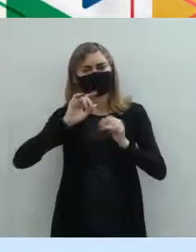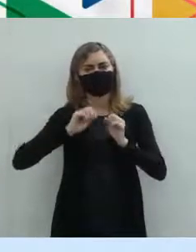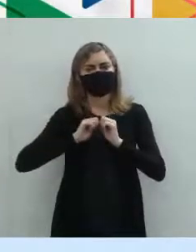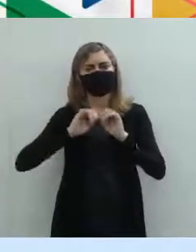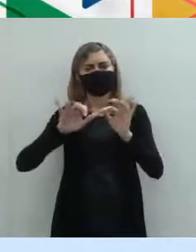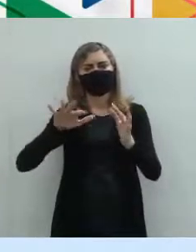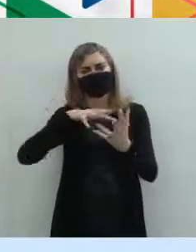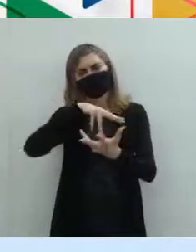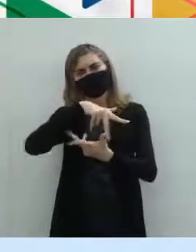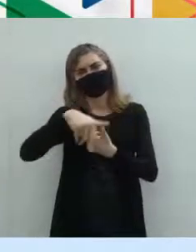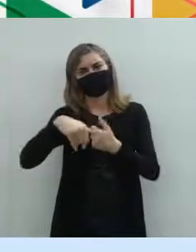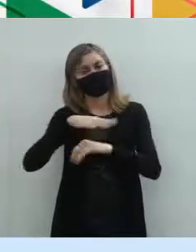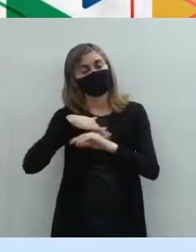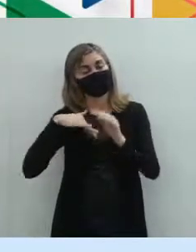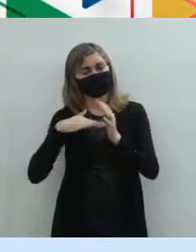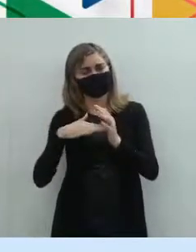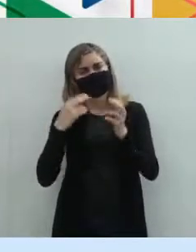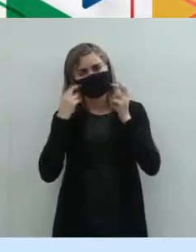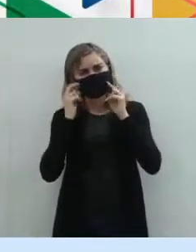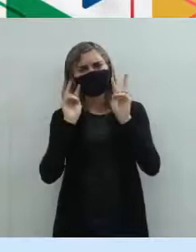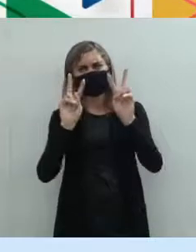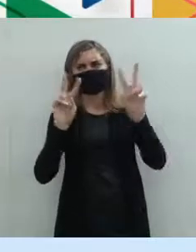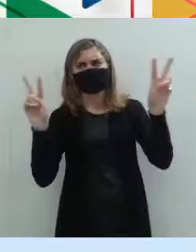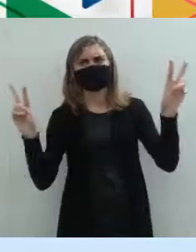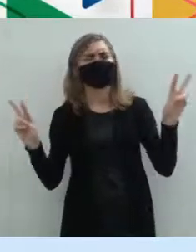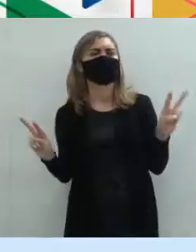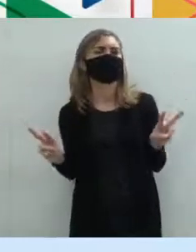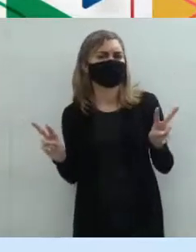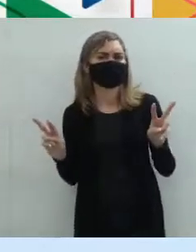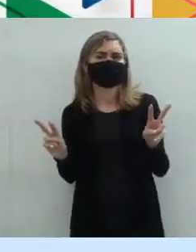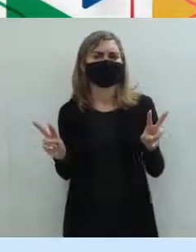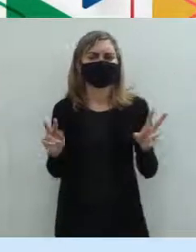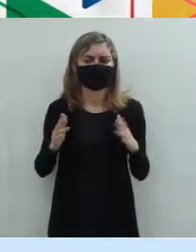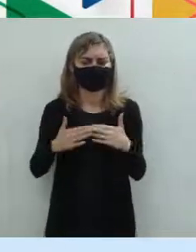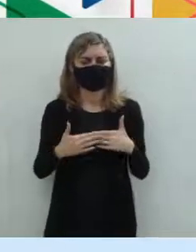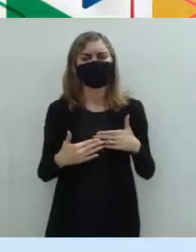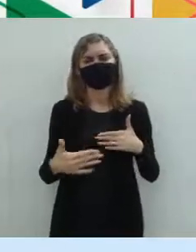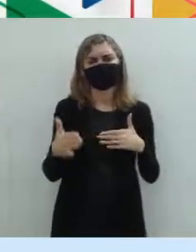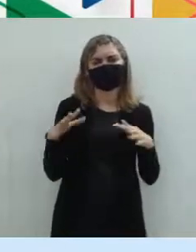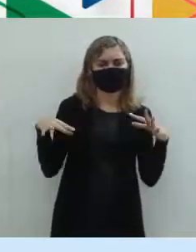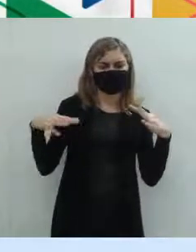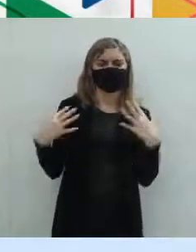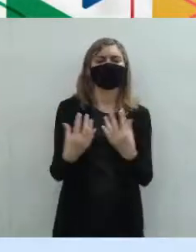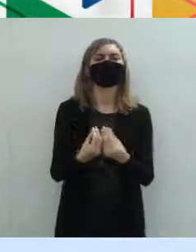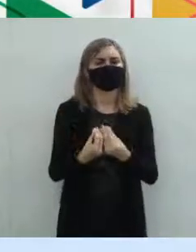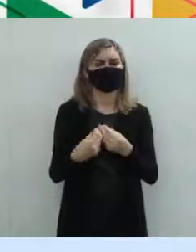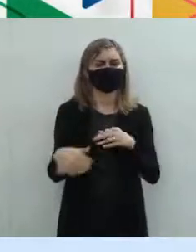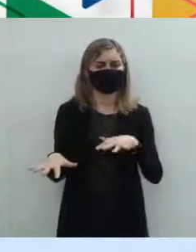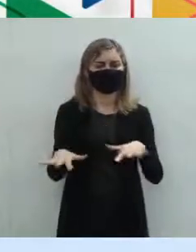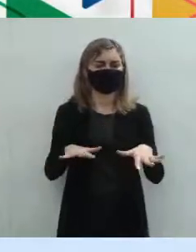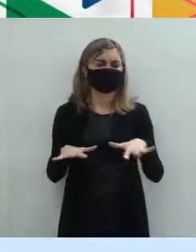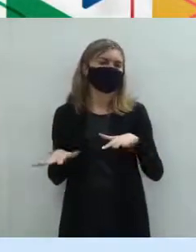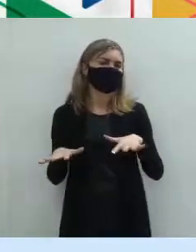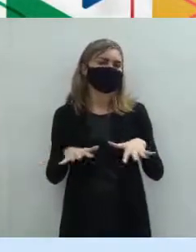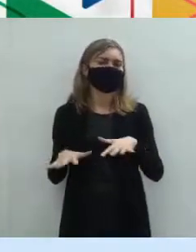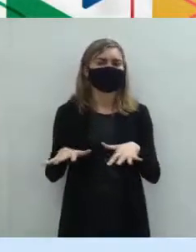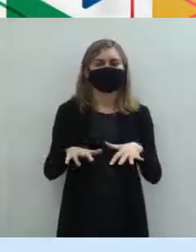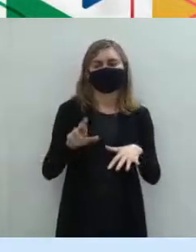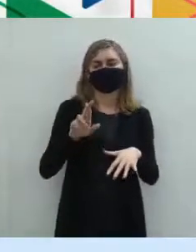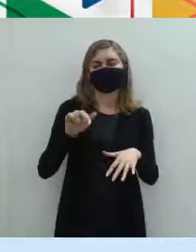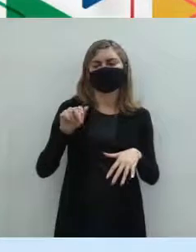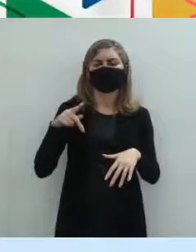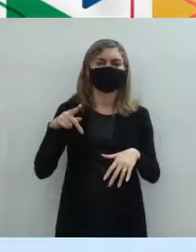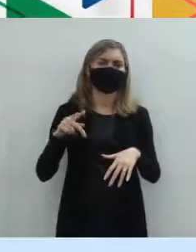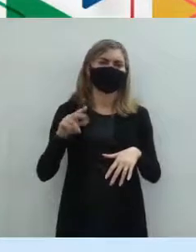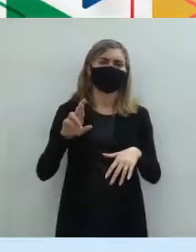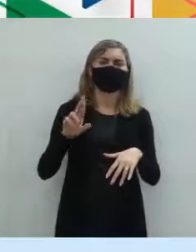o grafite, o break, né, a dança, e assim por diante, todo esse movimento hip hop que vai